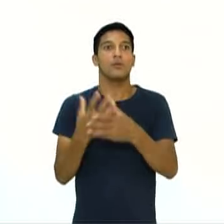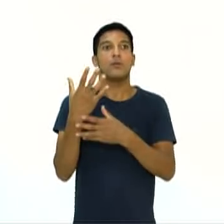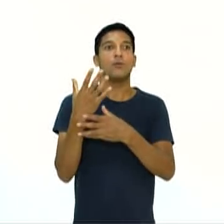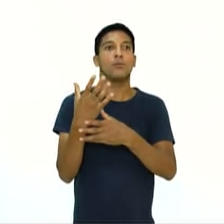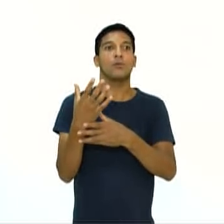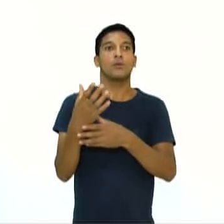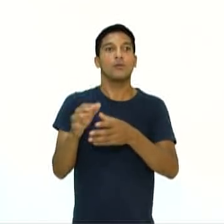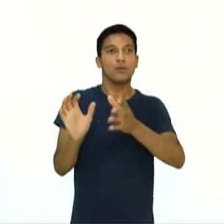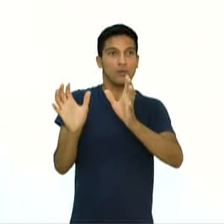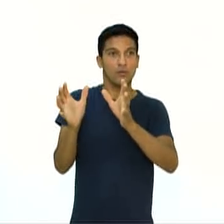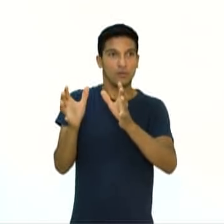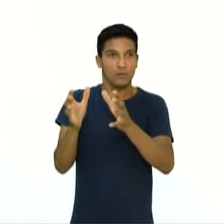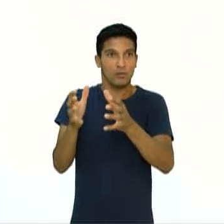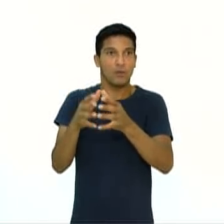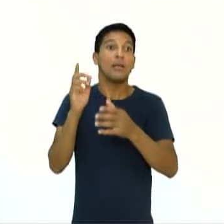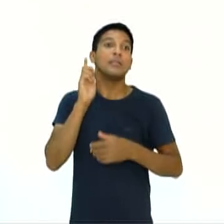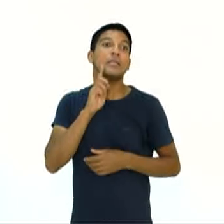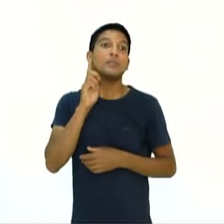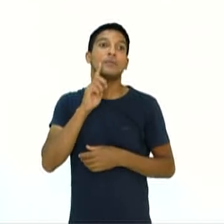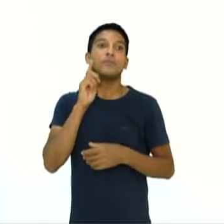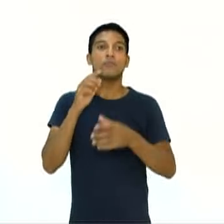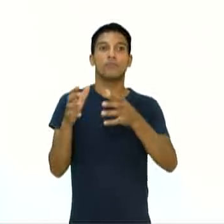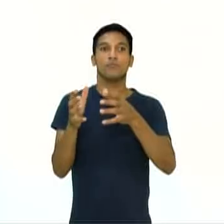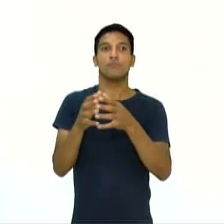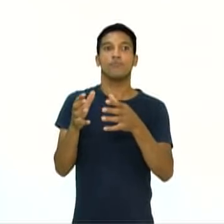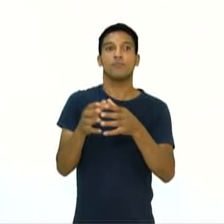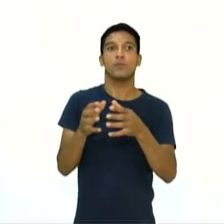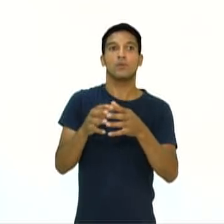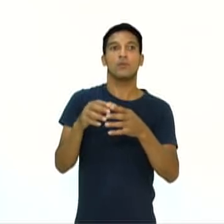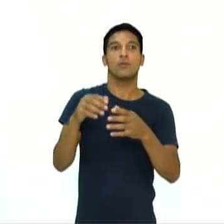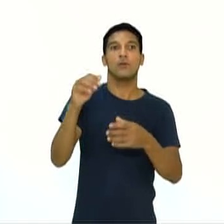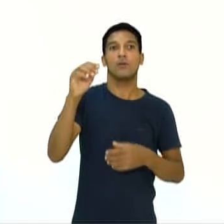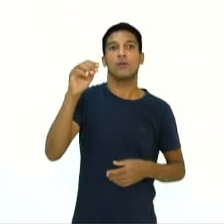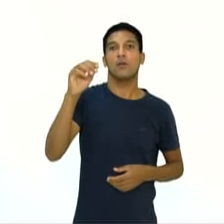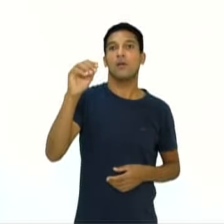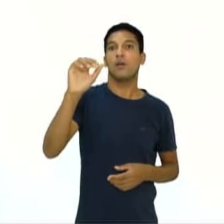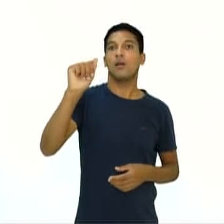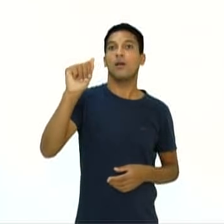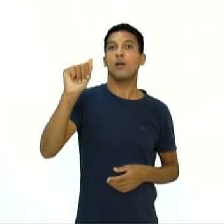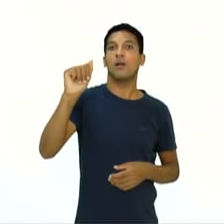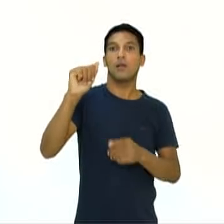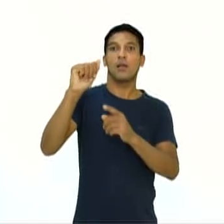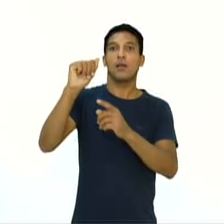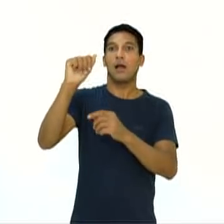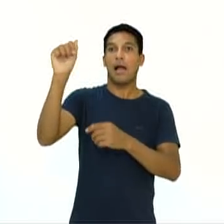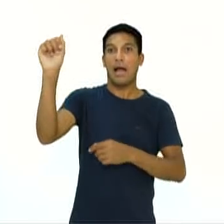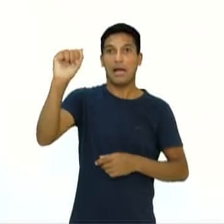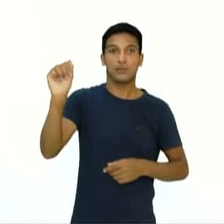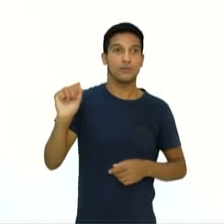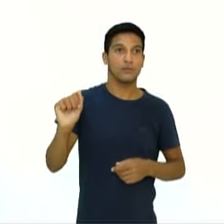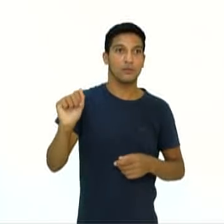em 1879, organizou-se o primeiro campeonato americano da modalidade. Em